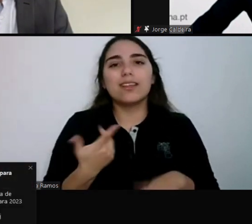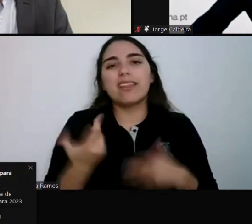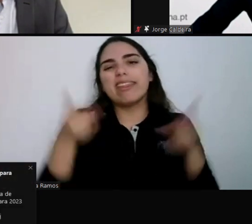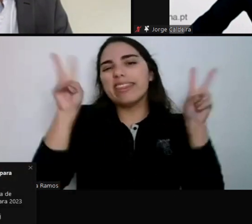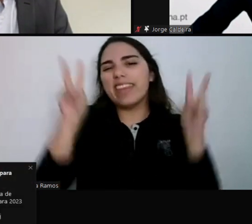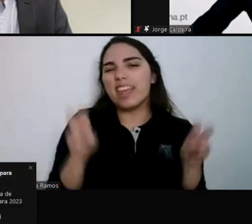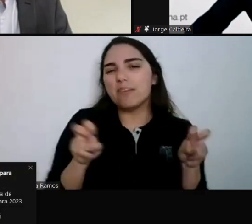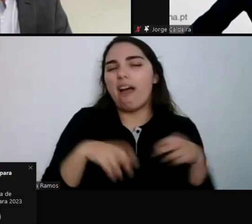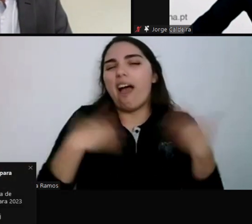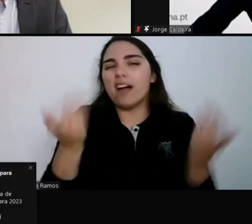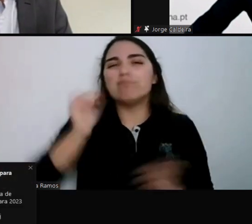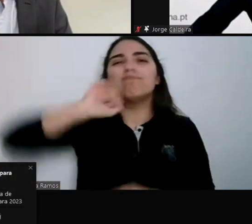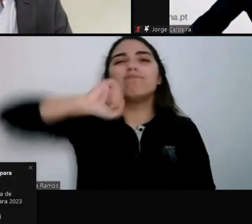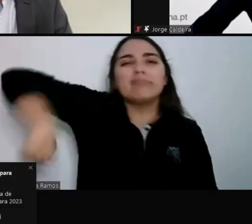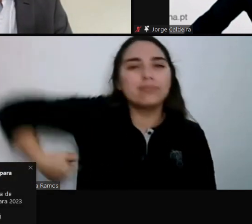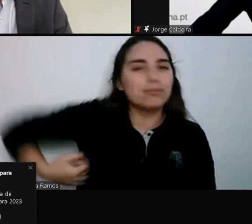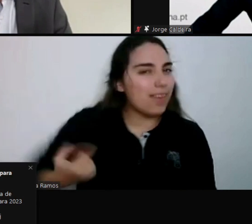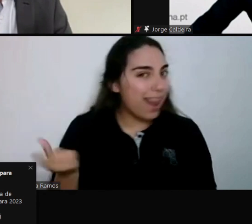perceberam,